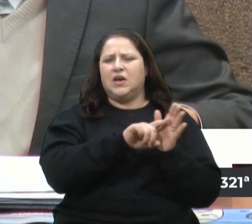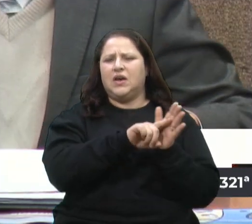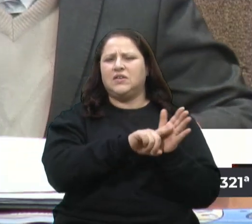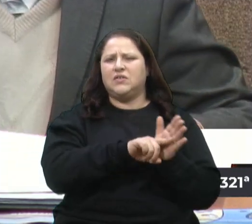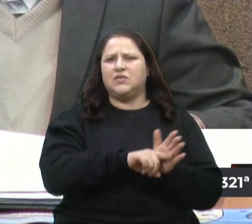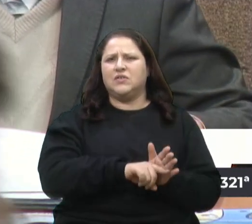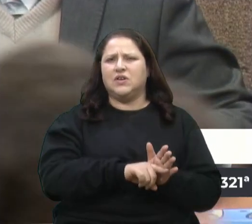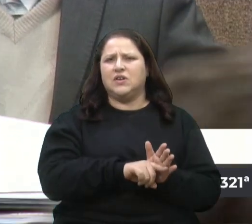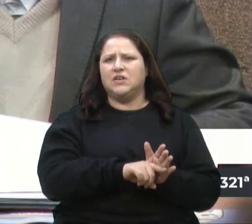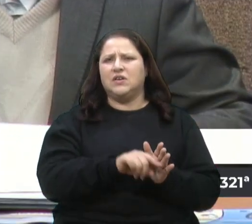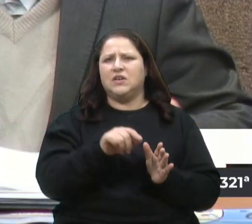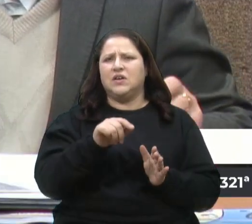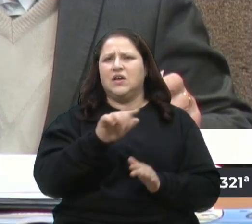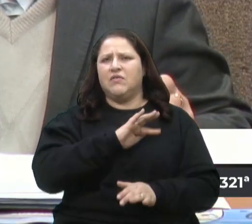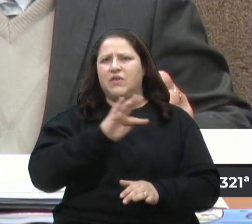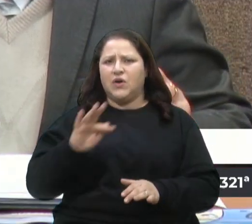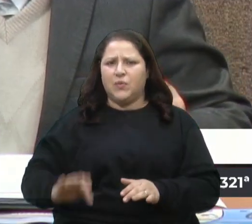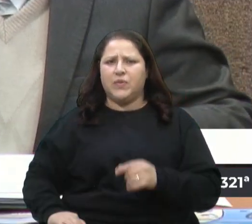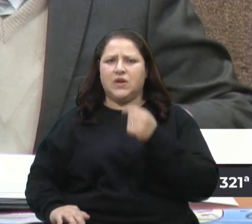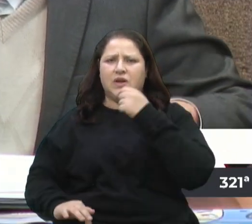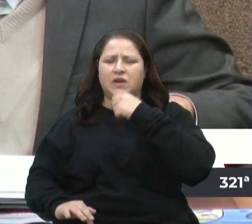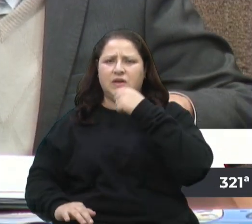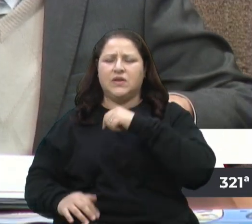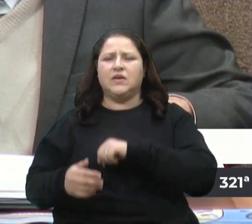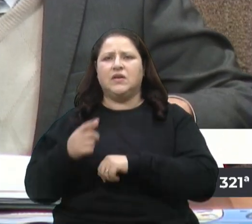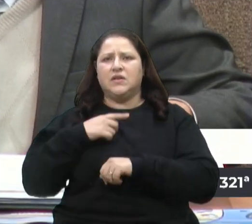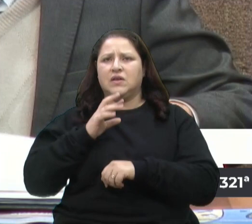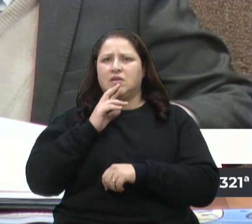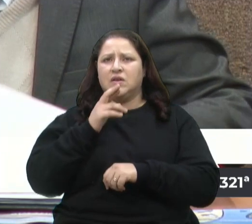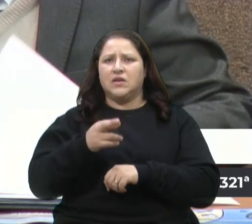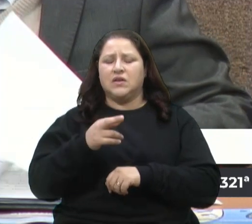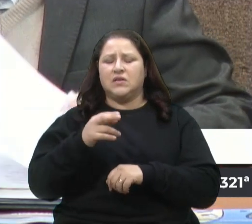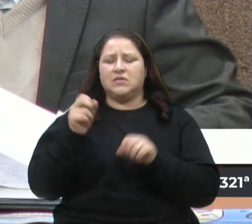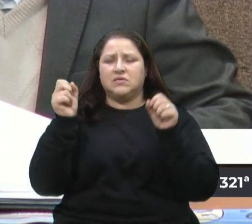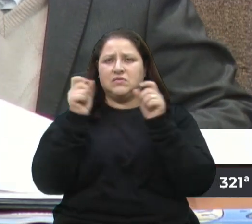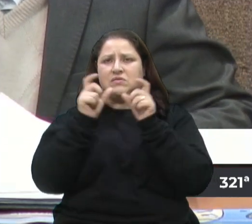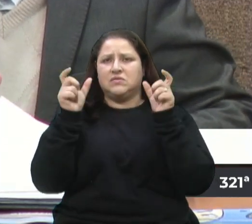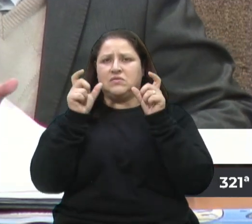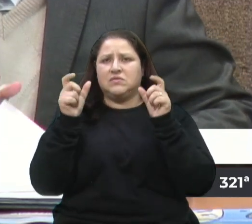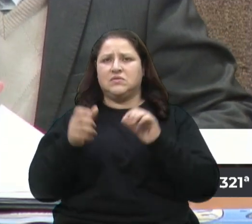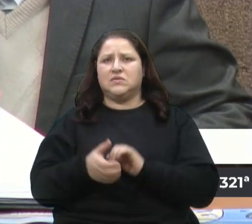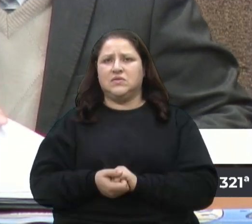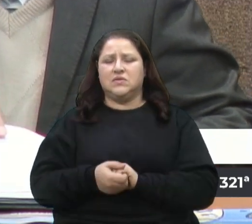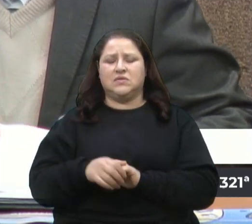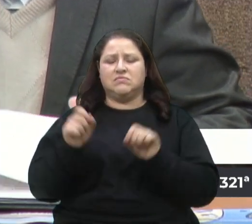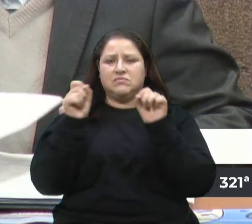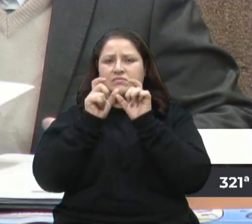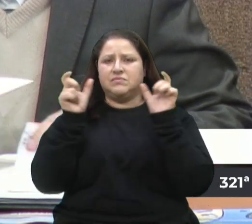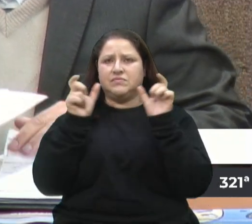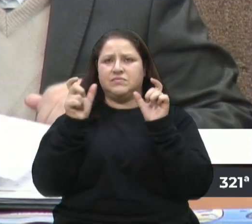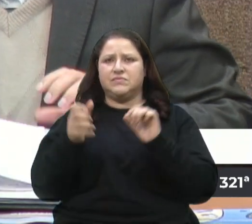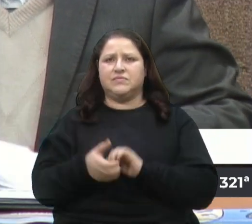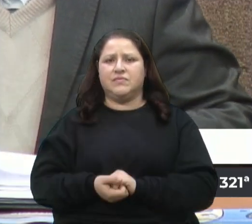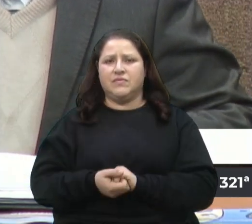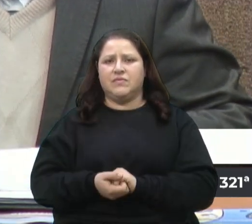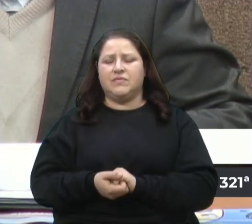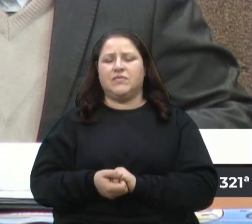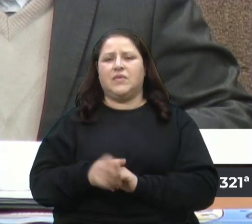Caxias também, e o resultado é apavorante. É apavorante, aonde